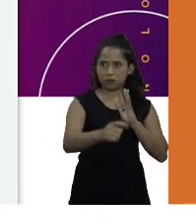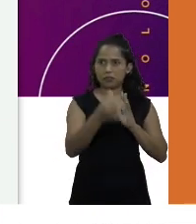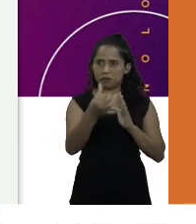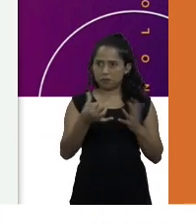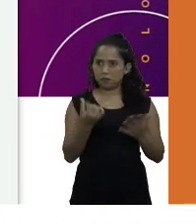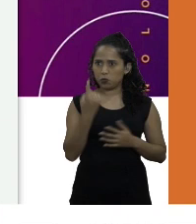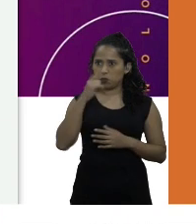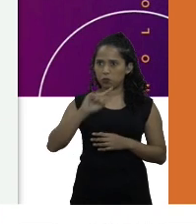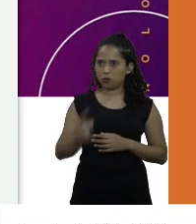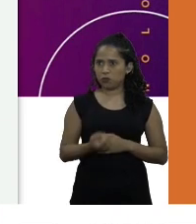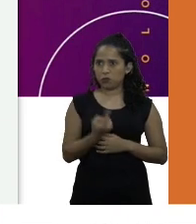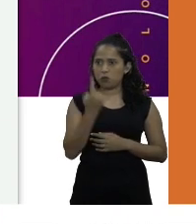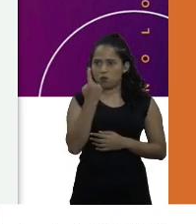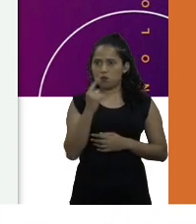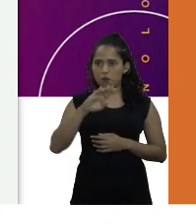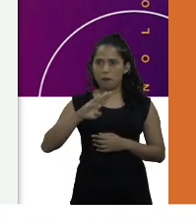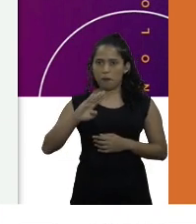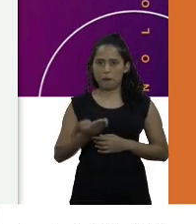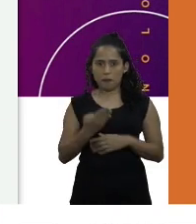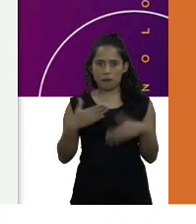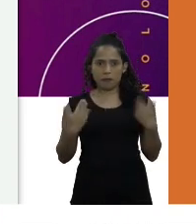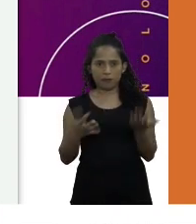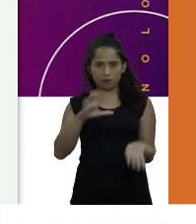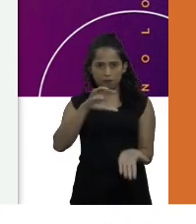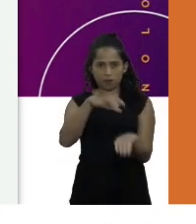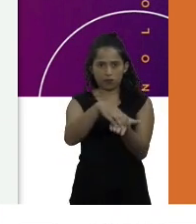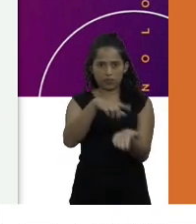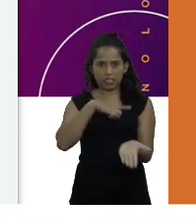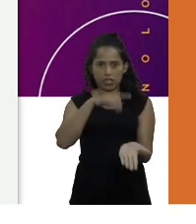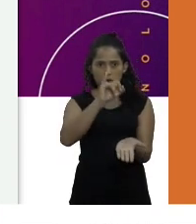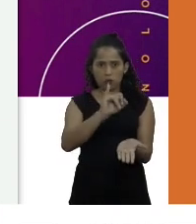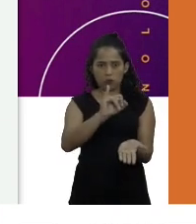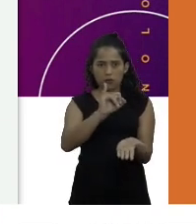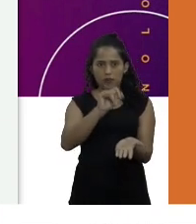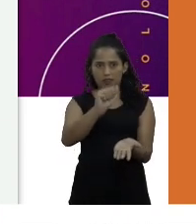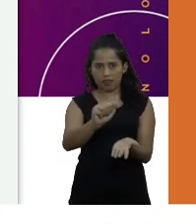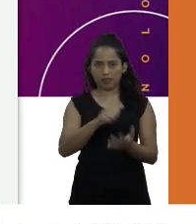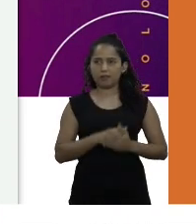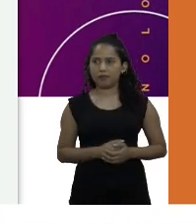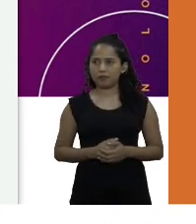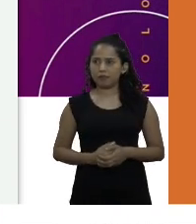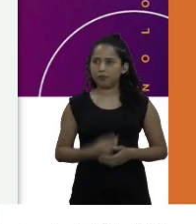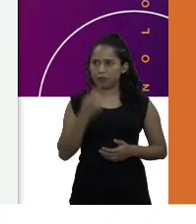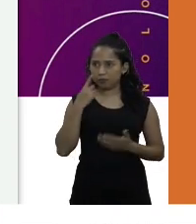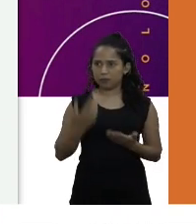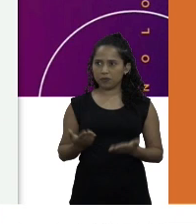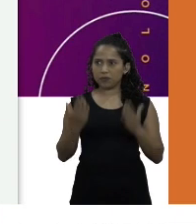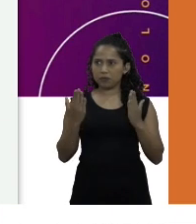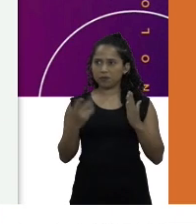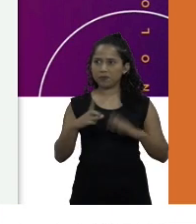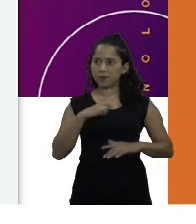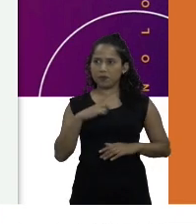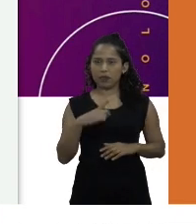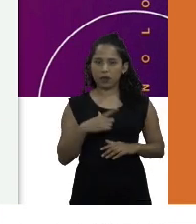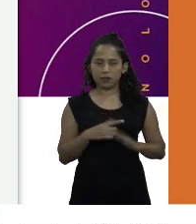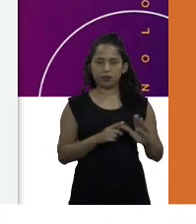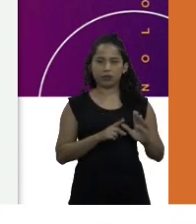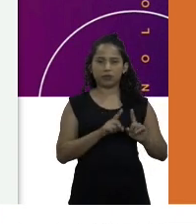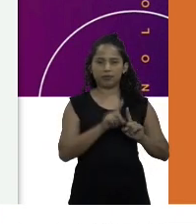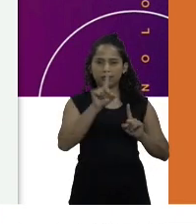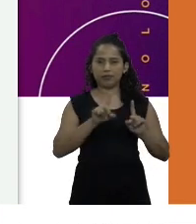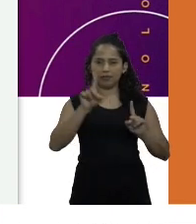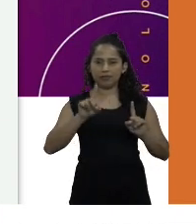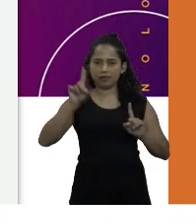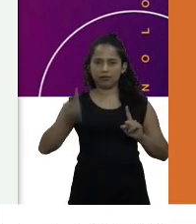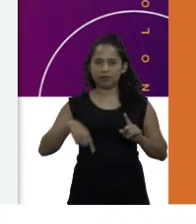$1,1 bilhão na filial que tem inteligência artificial. E nesse gráfico aí que vocês estão vendo, é um gráfico do Google